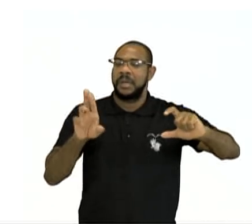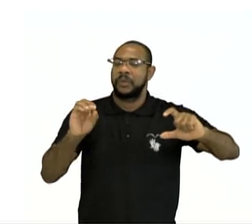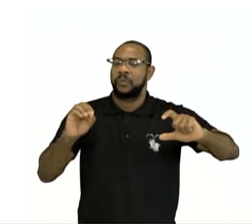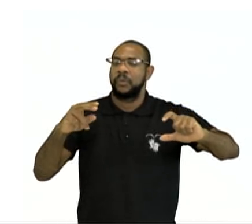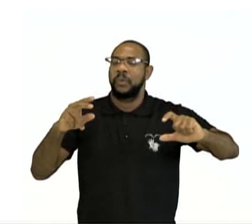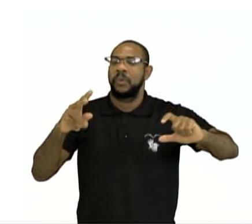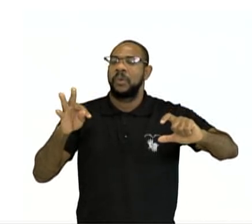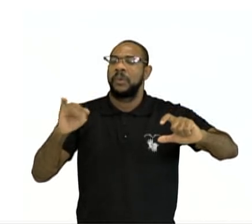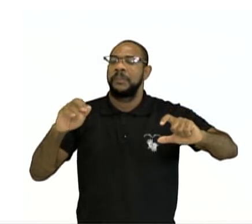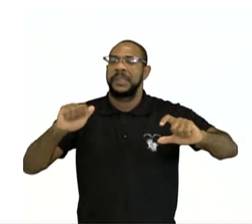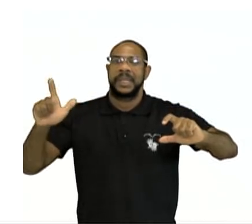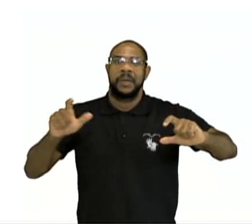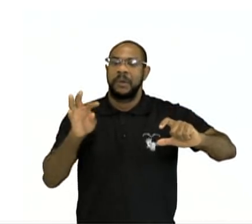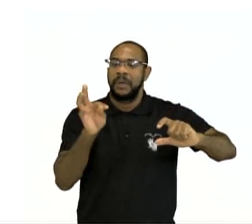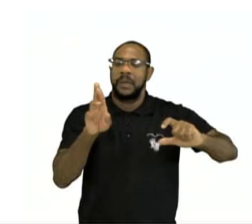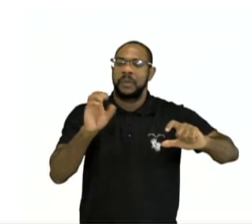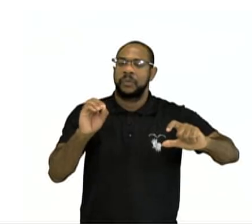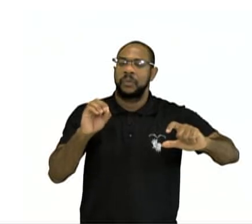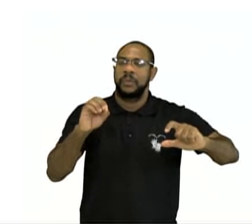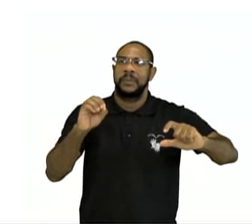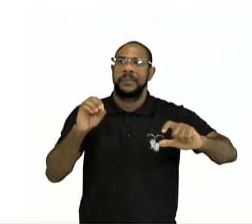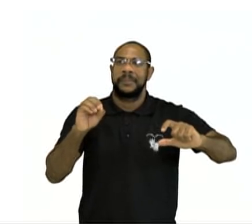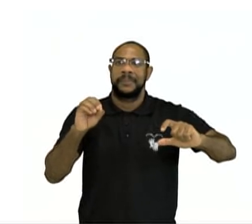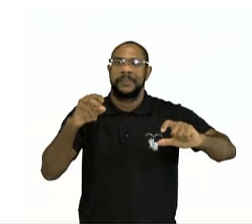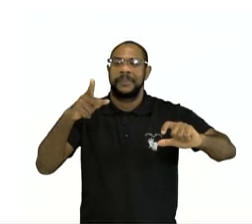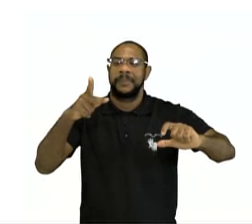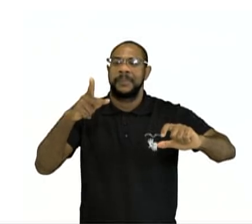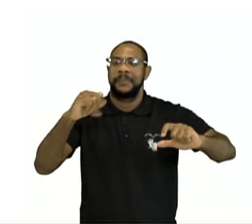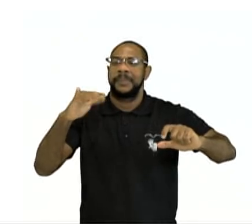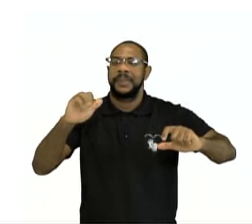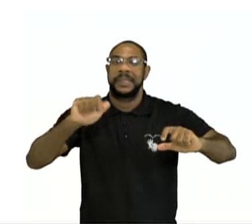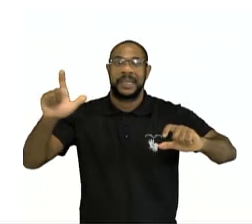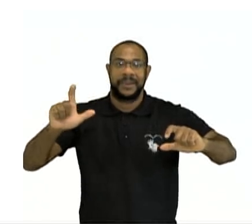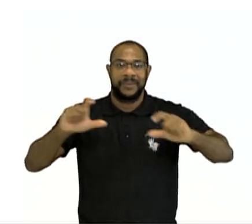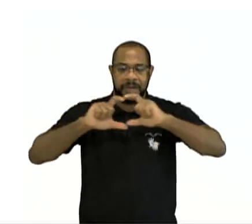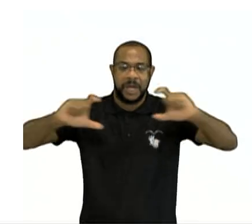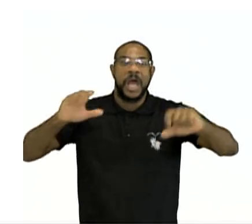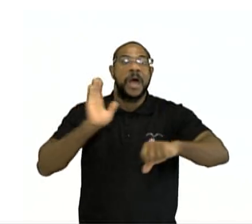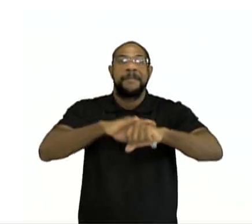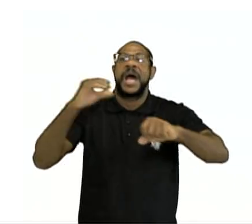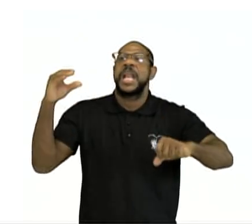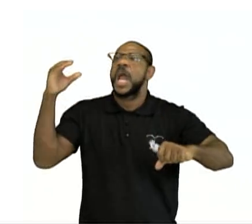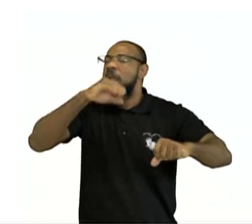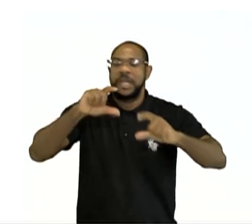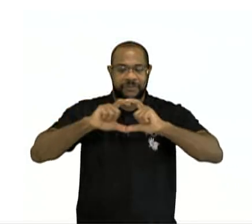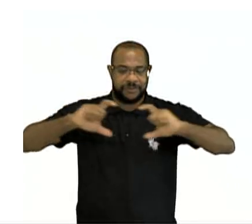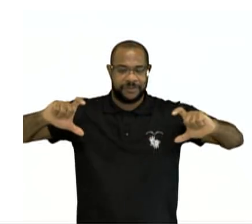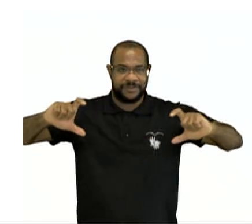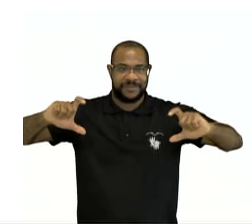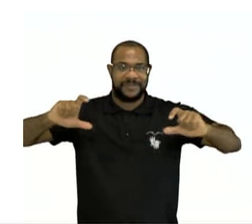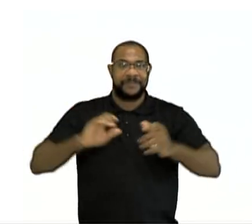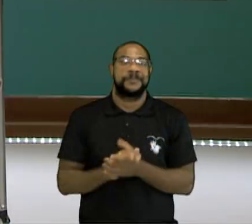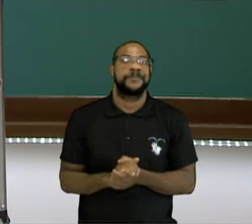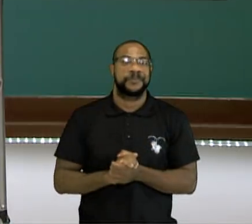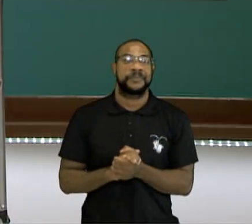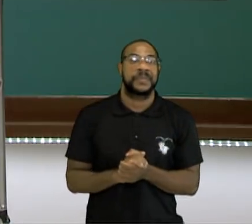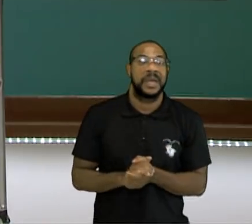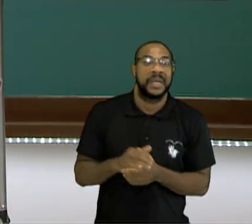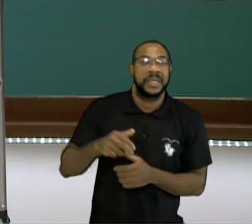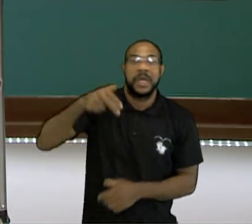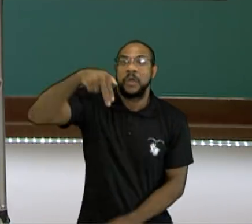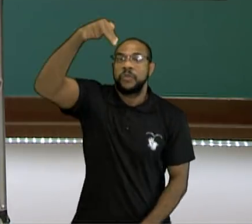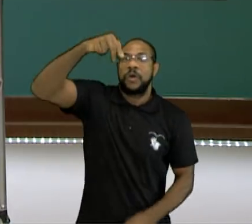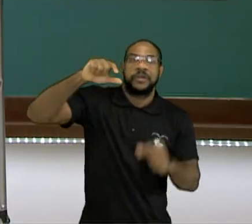têm temperaturas mais elevadas, que têm climas mais quentes. Aqui nas zonas temperadas do sul e do